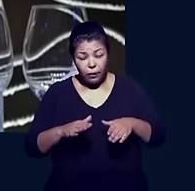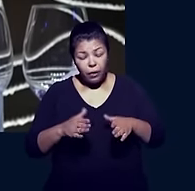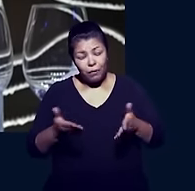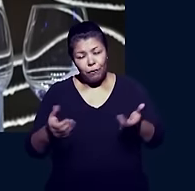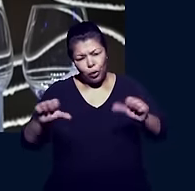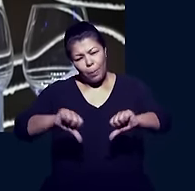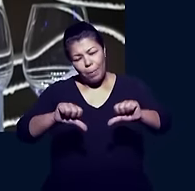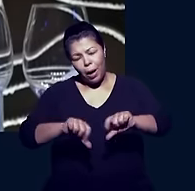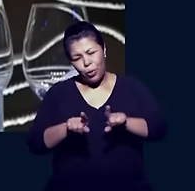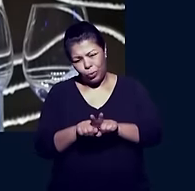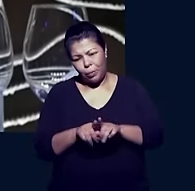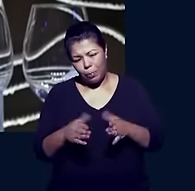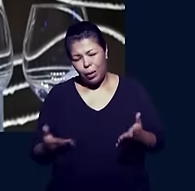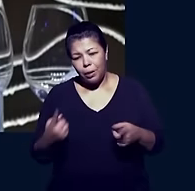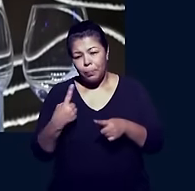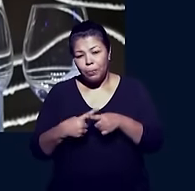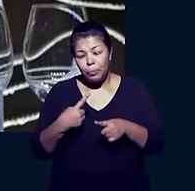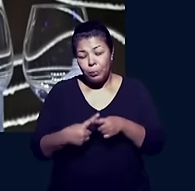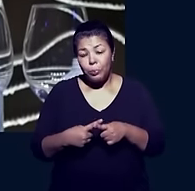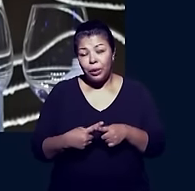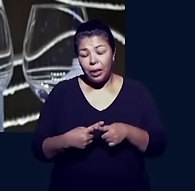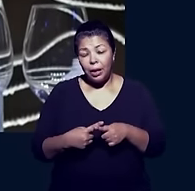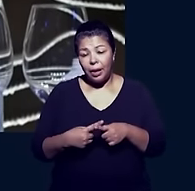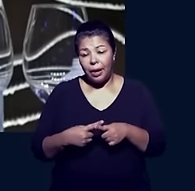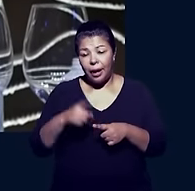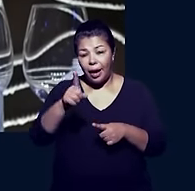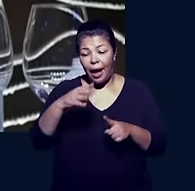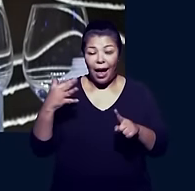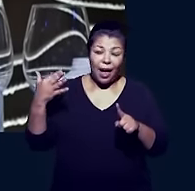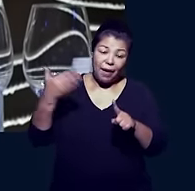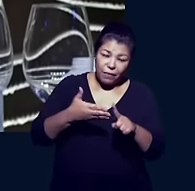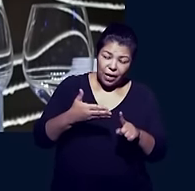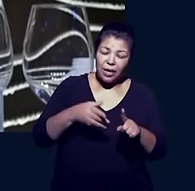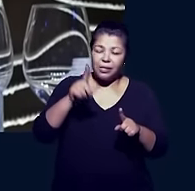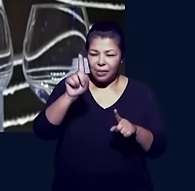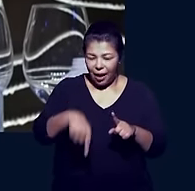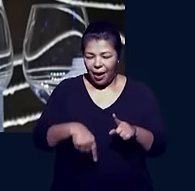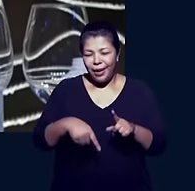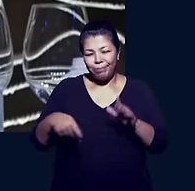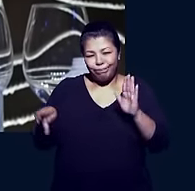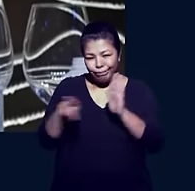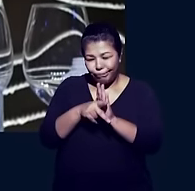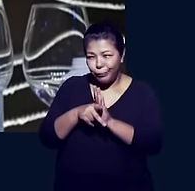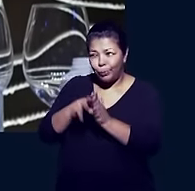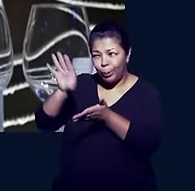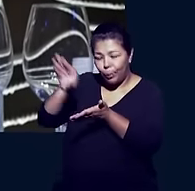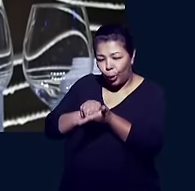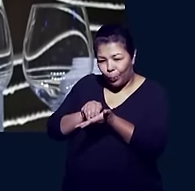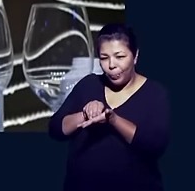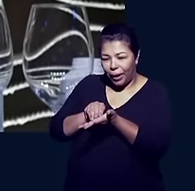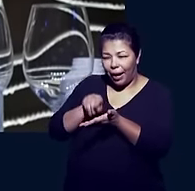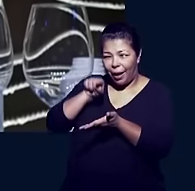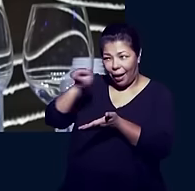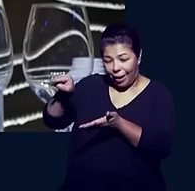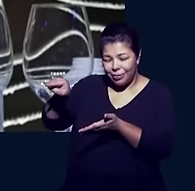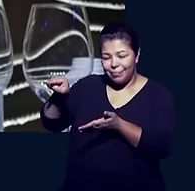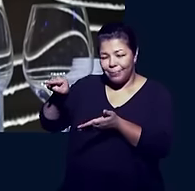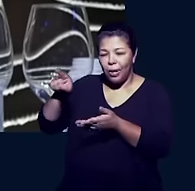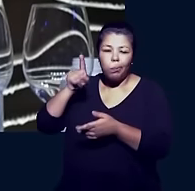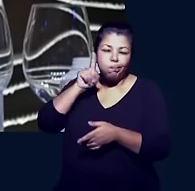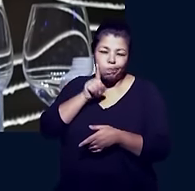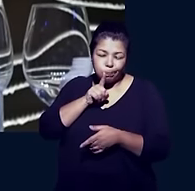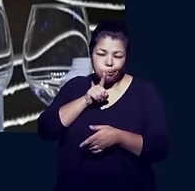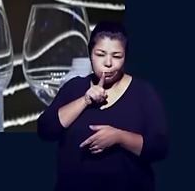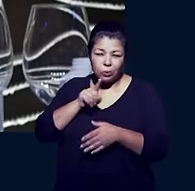prêmio de risco porque a trej é é a referência desses ativos Então a gente tem que ficar muito de olho na trej acho que tinha acessos Mas eu